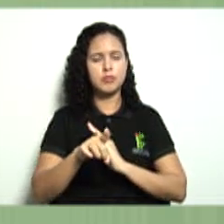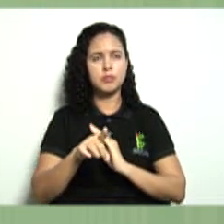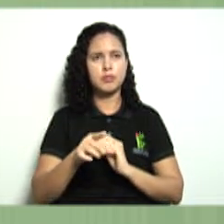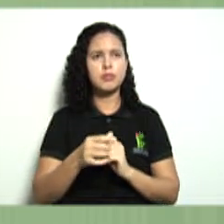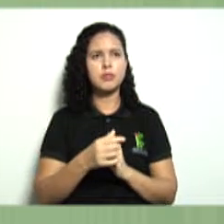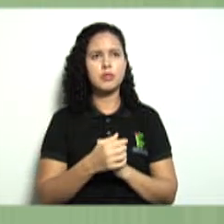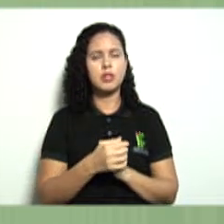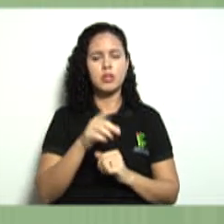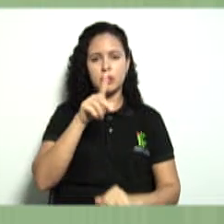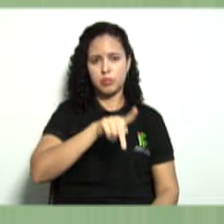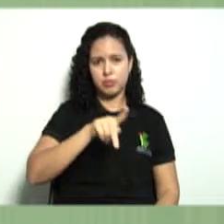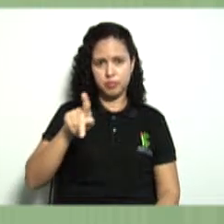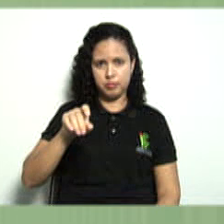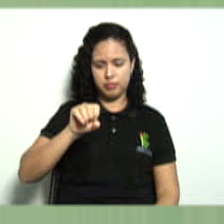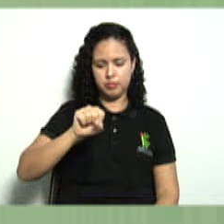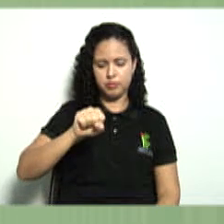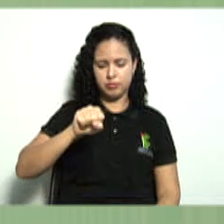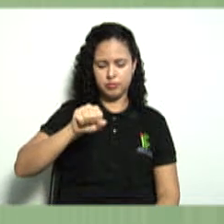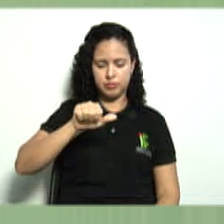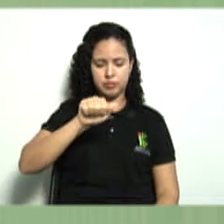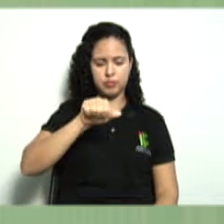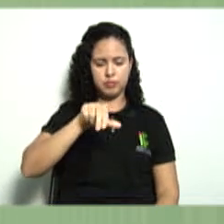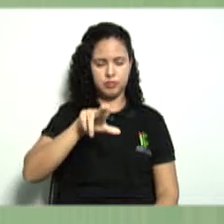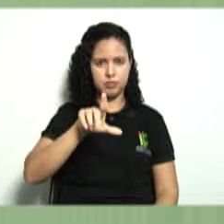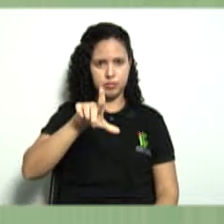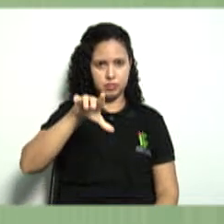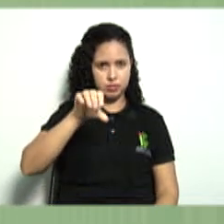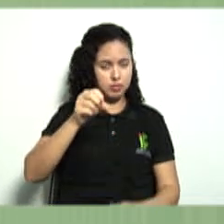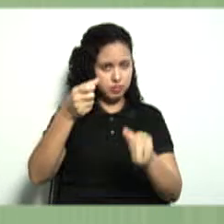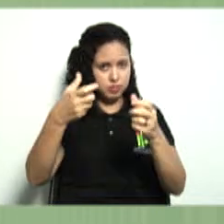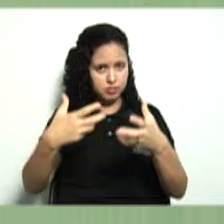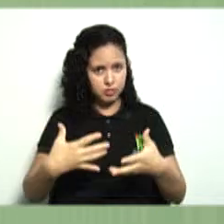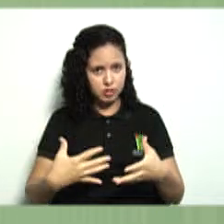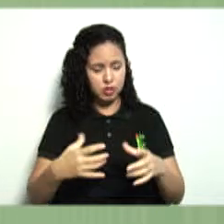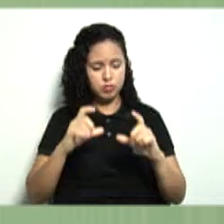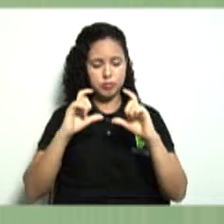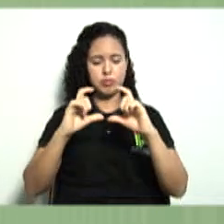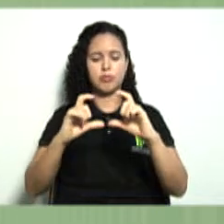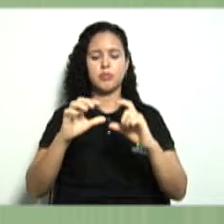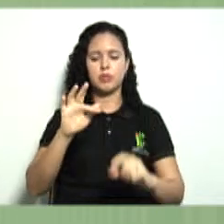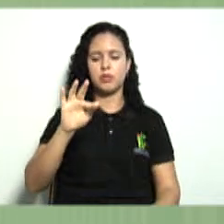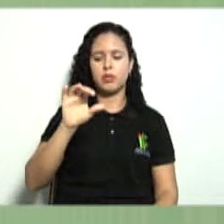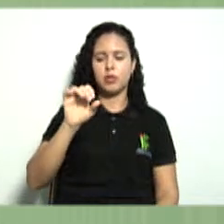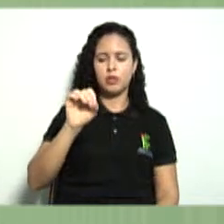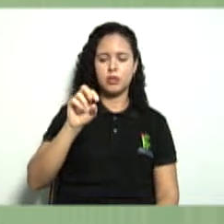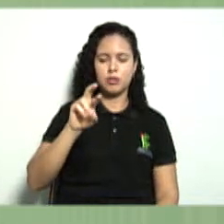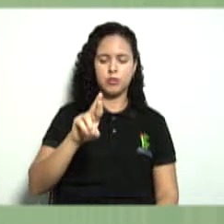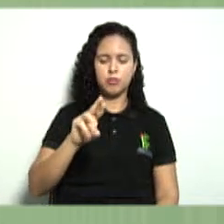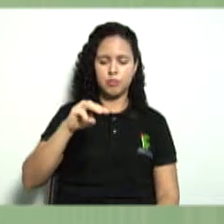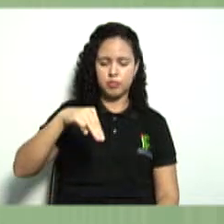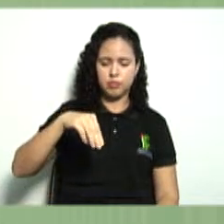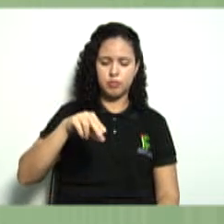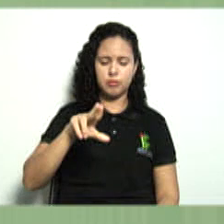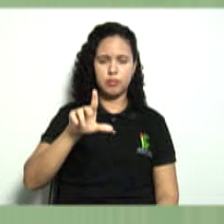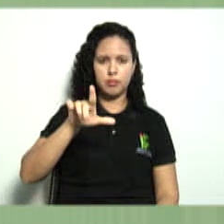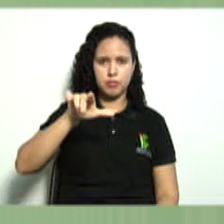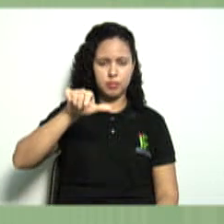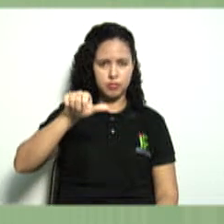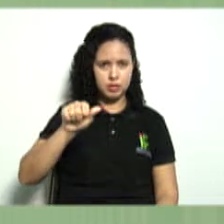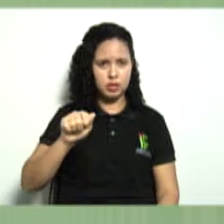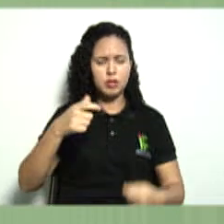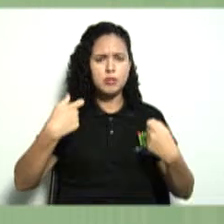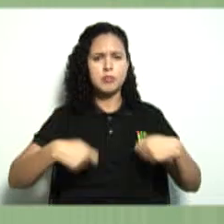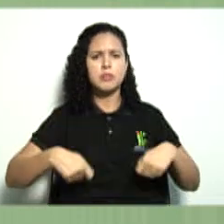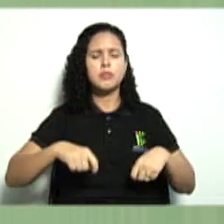O professor Saulo tocou nesse assunto. Para uma fórmula ser chamada de forma, o que ela tem que ter? Então veja aqui, ó.